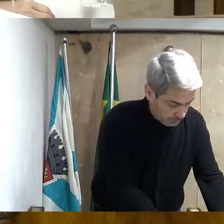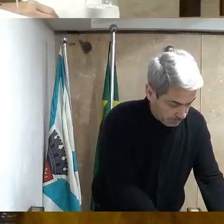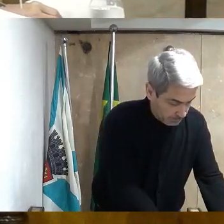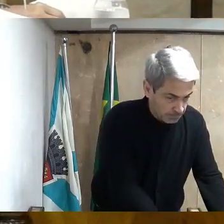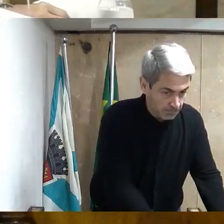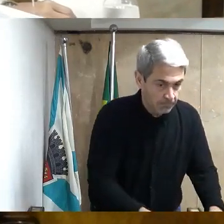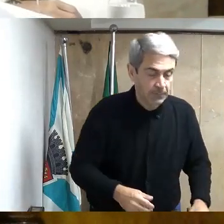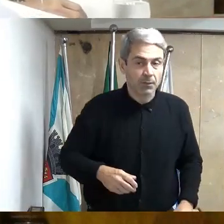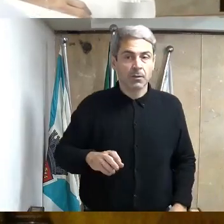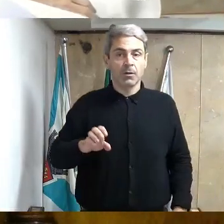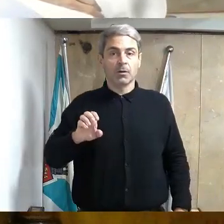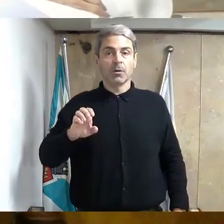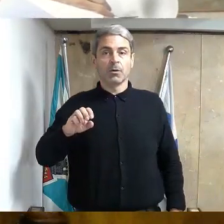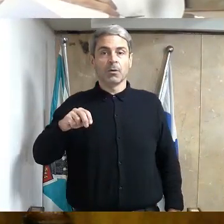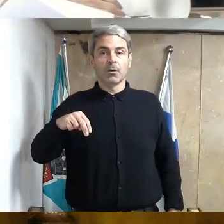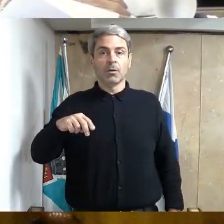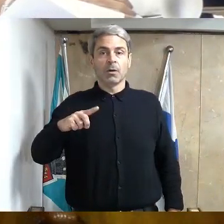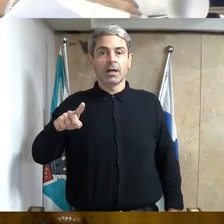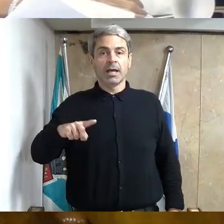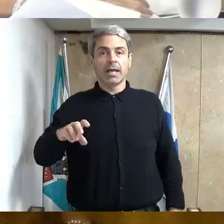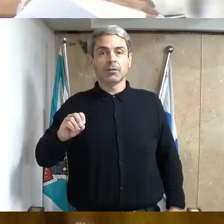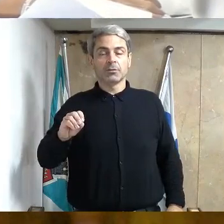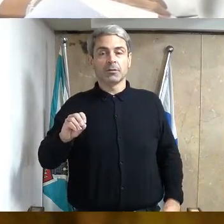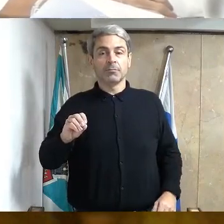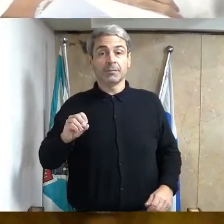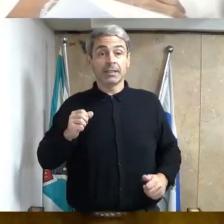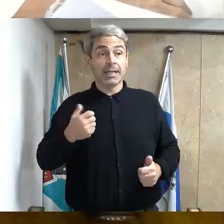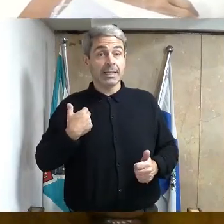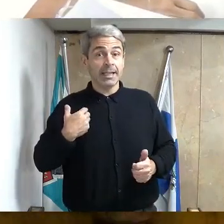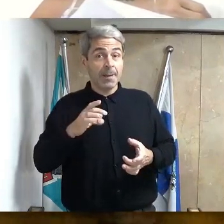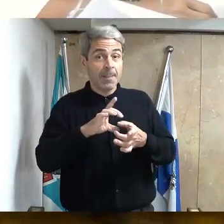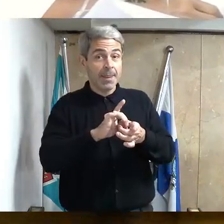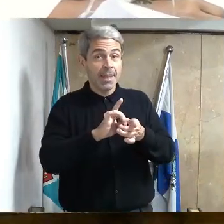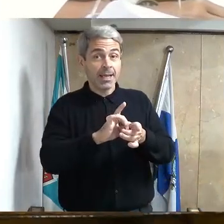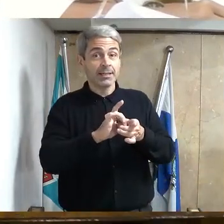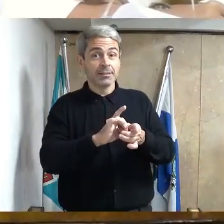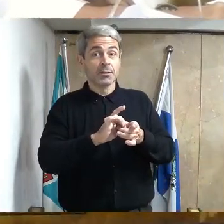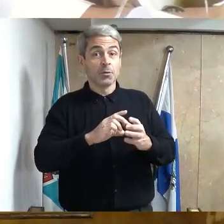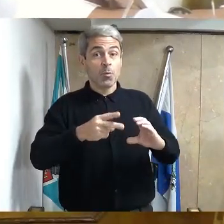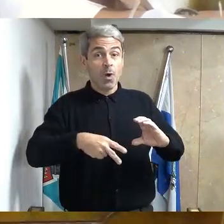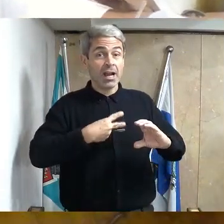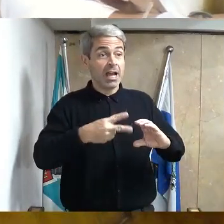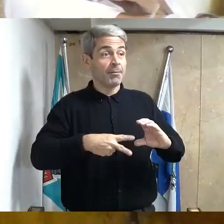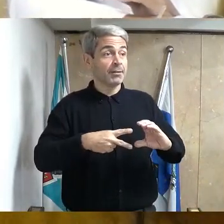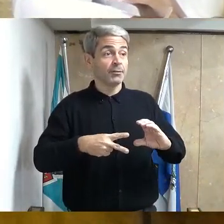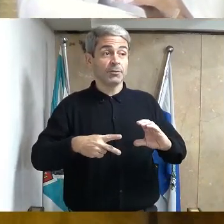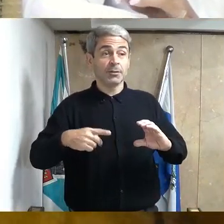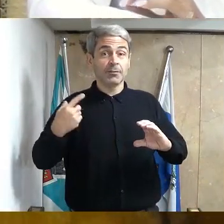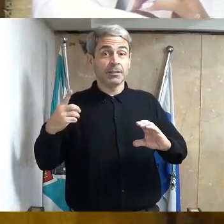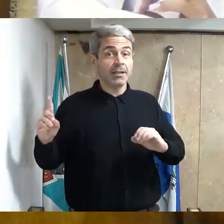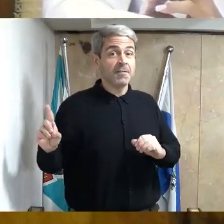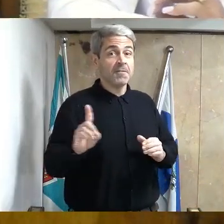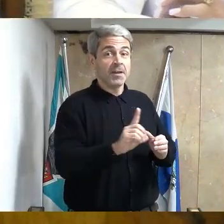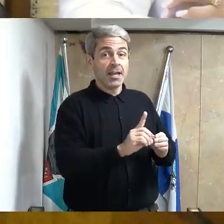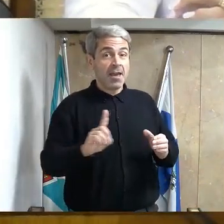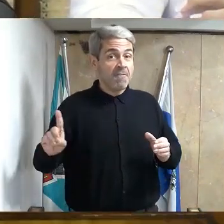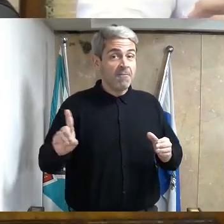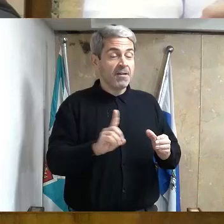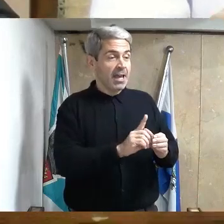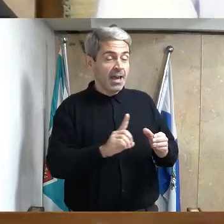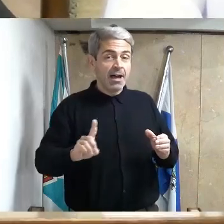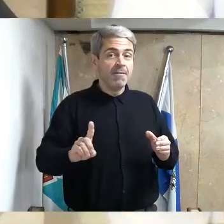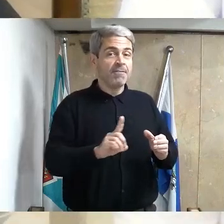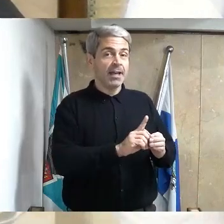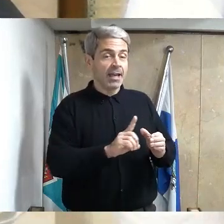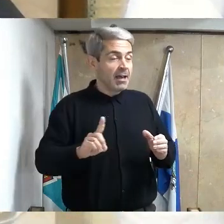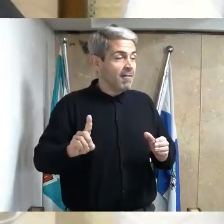uma forte ligação aqui com a nossa casa. Todas as vezes que ele vem à nossa casa, essa casa de leis,